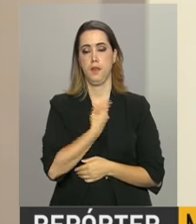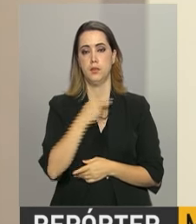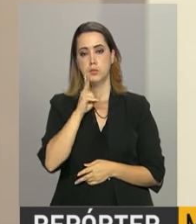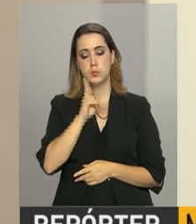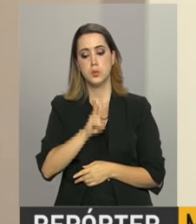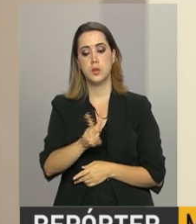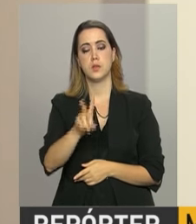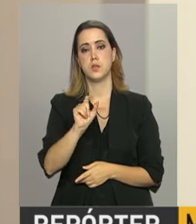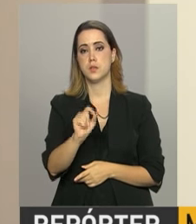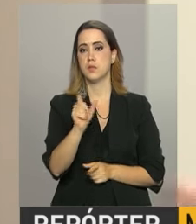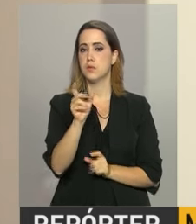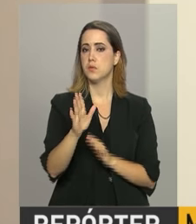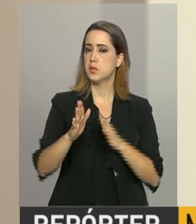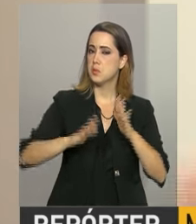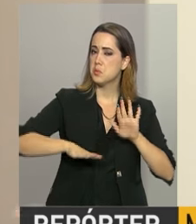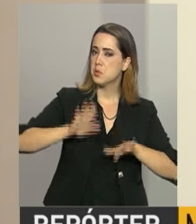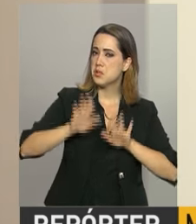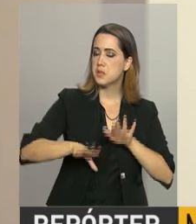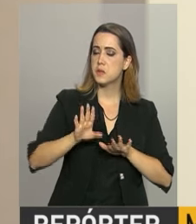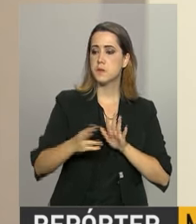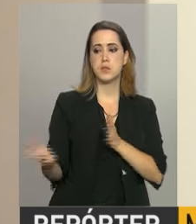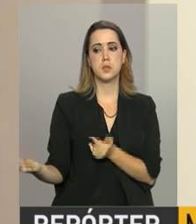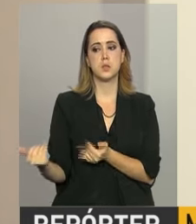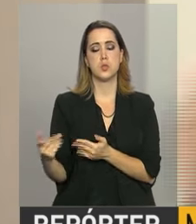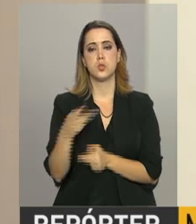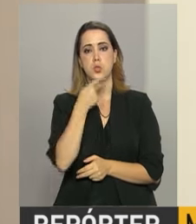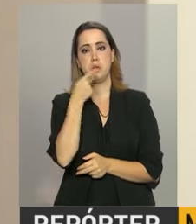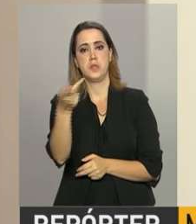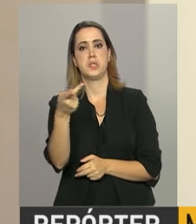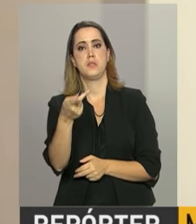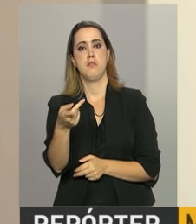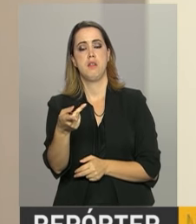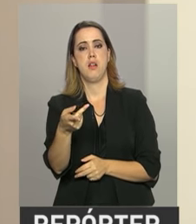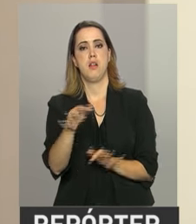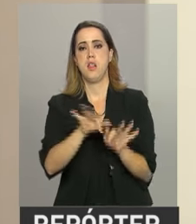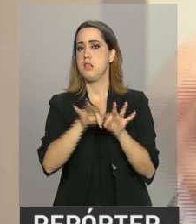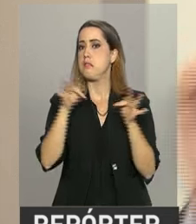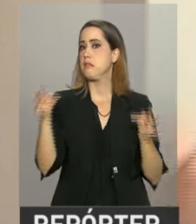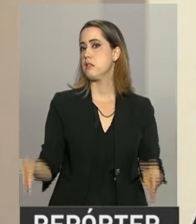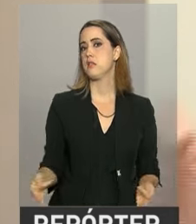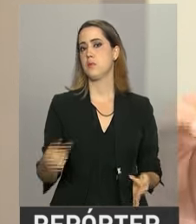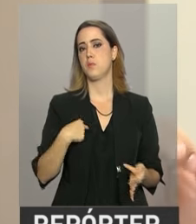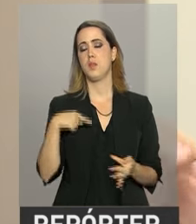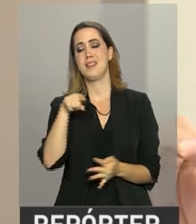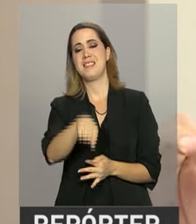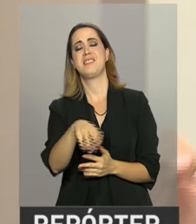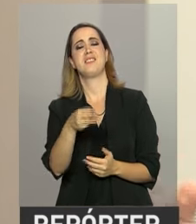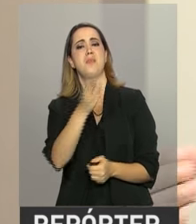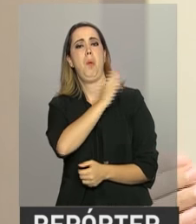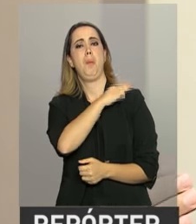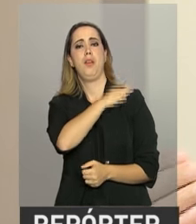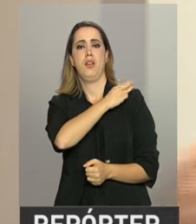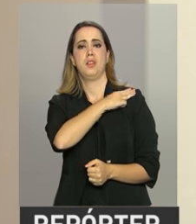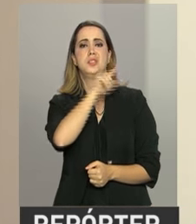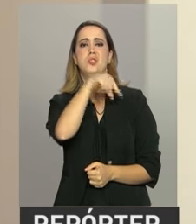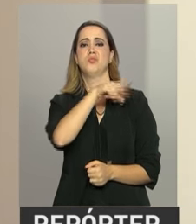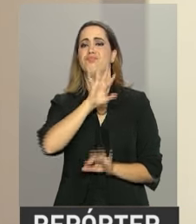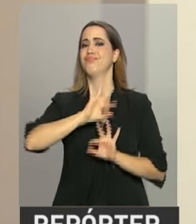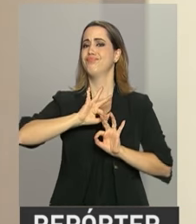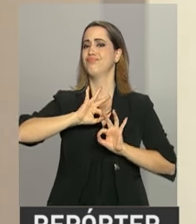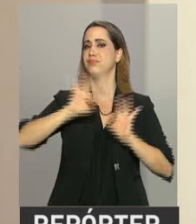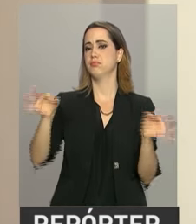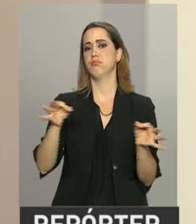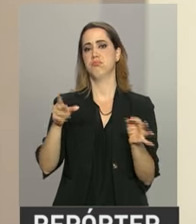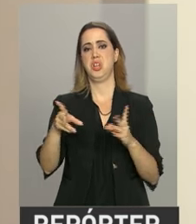verificarmos e constatarmos alguns jovens dizerem de forma muito franca e aberta: esse ensino médio, ele não